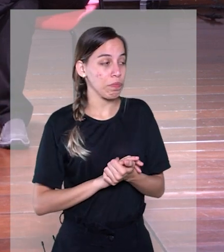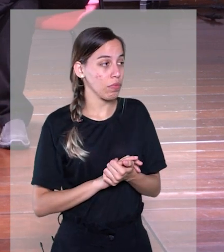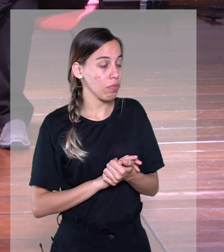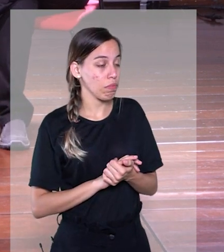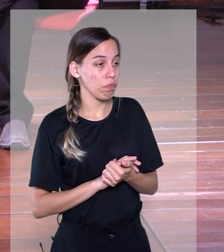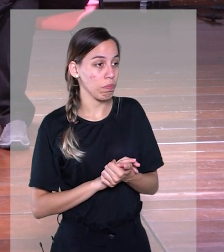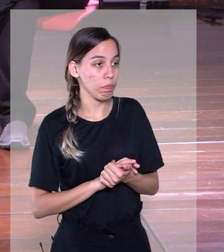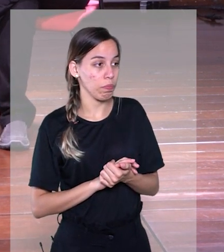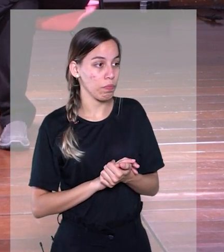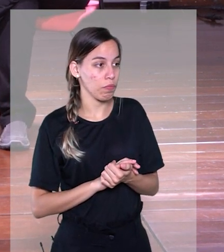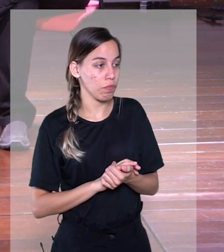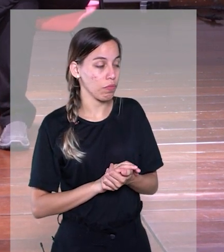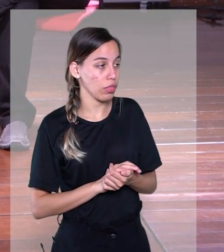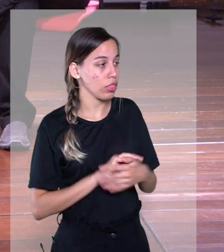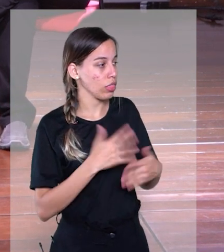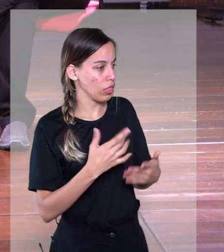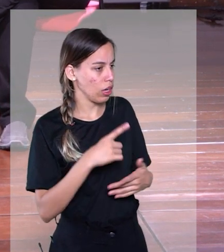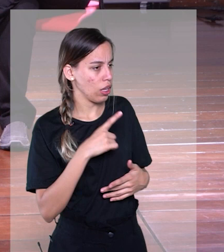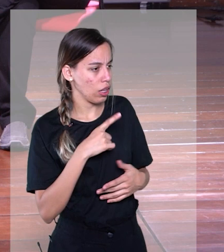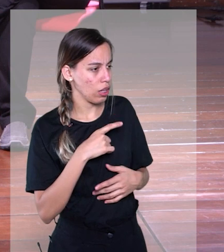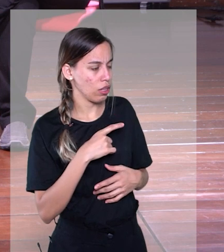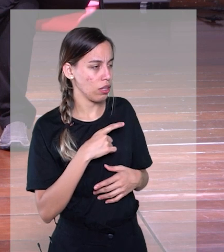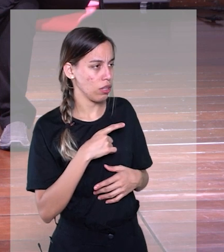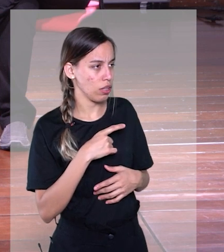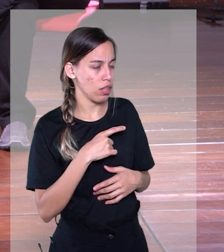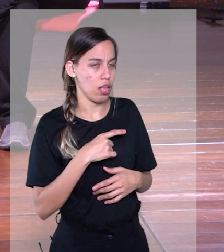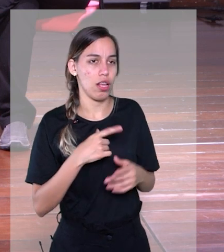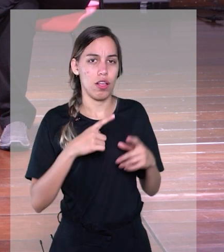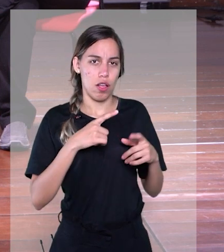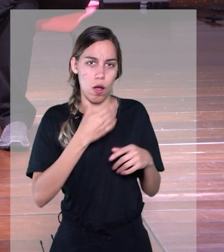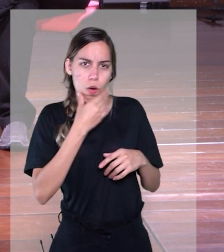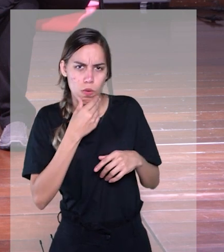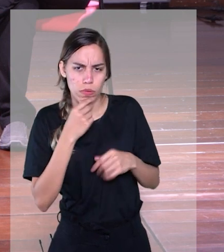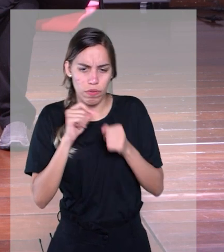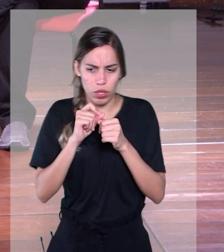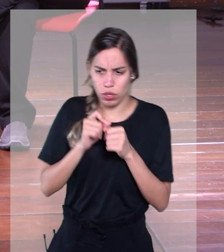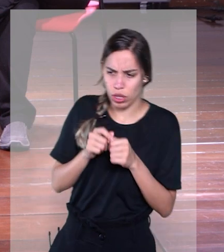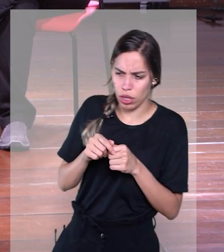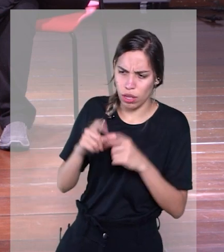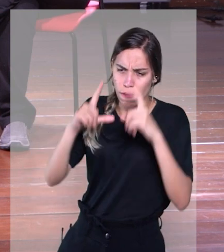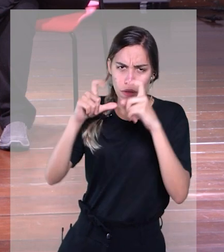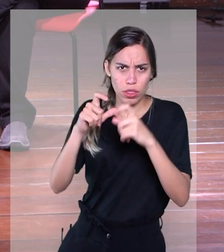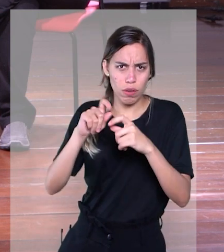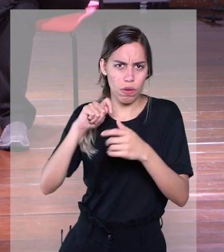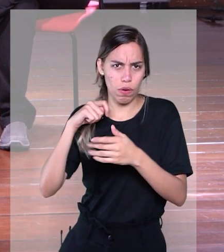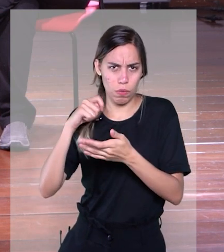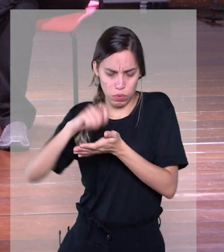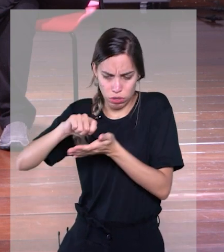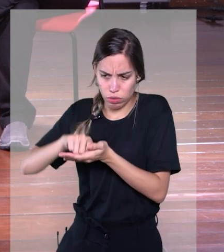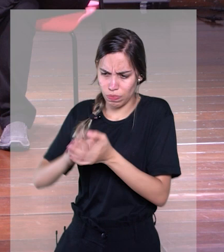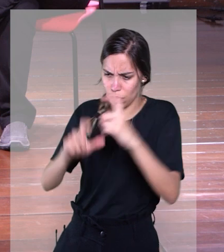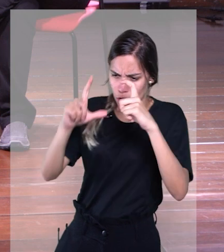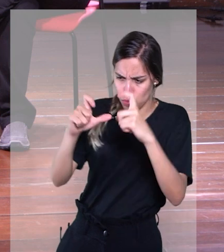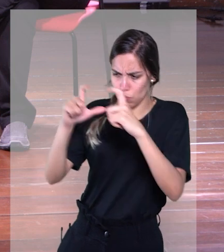fotos, que ele começou a tirar fotos do Carlos sentado no tapete e o Carlos deitado. Essas fotos existem,